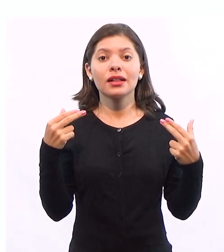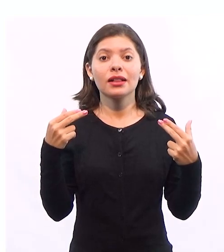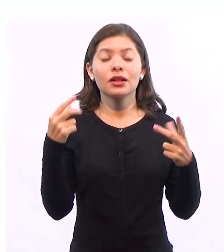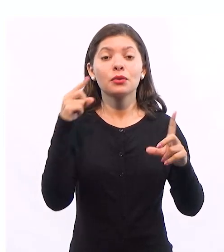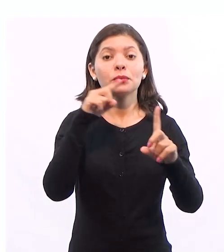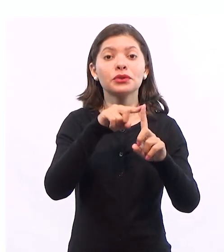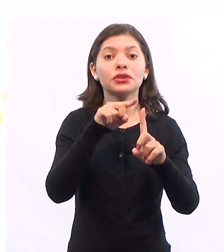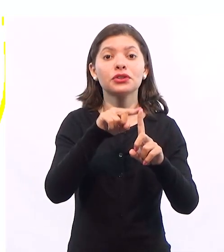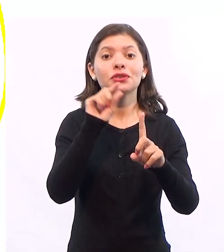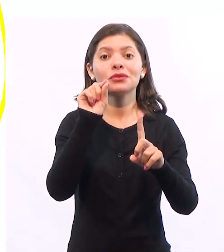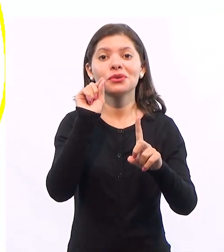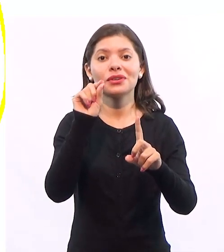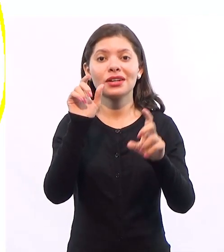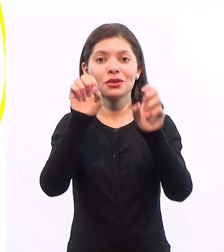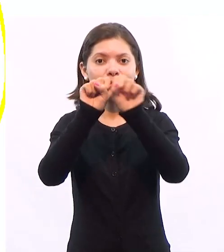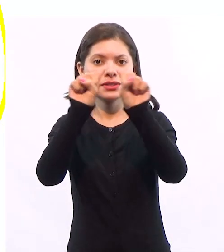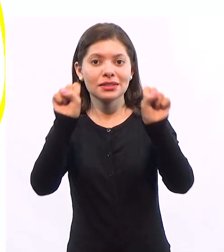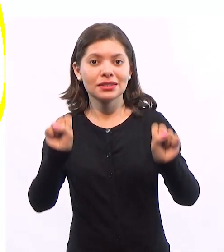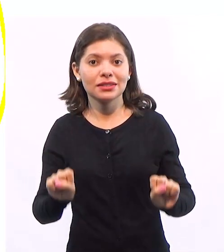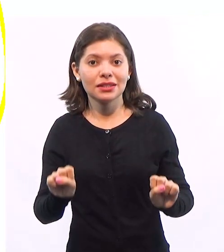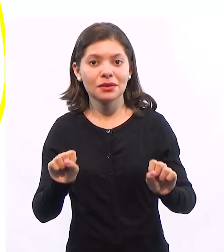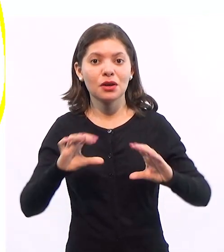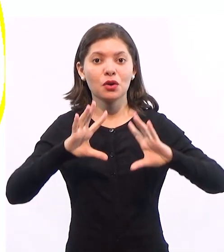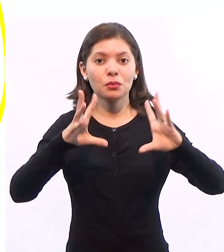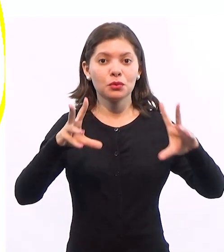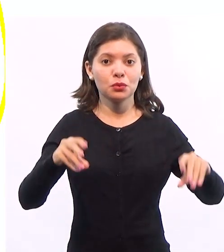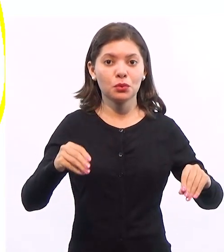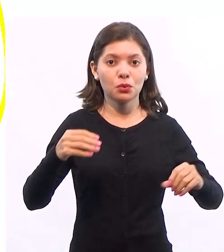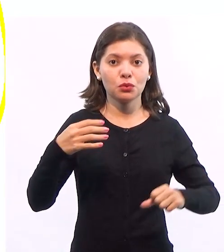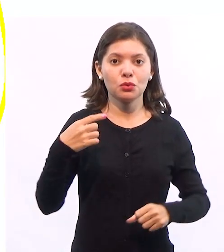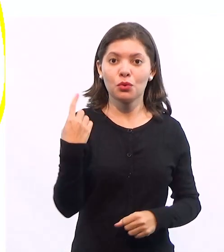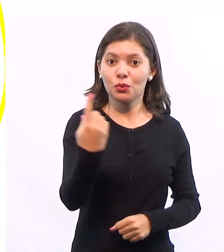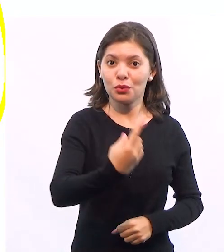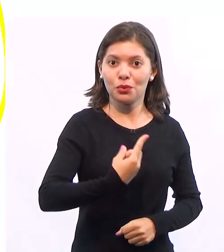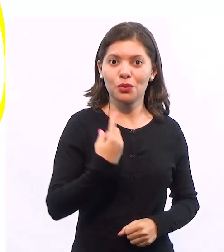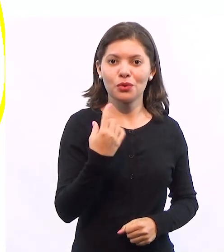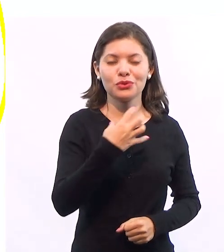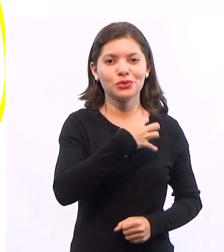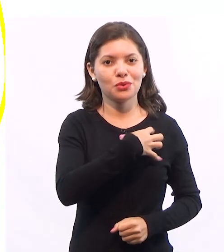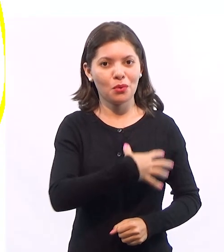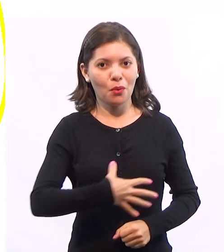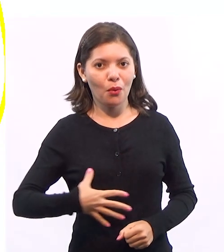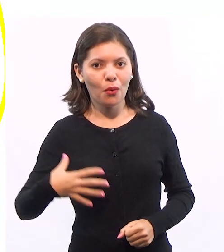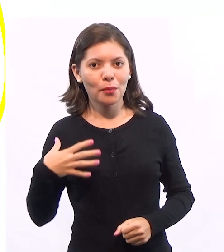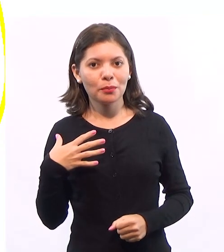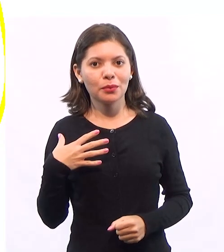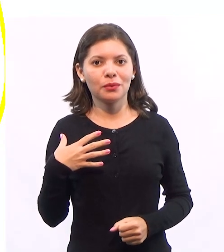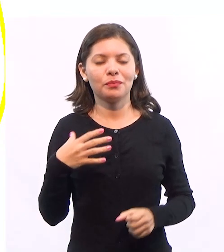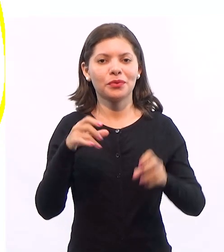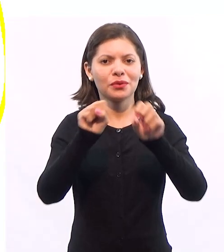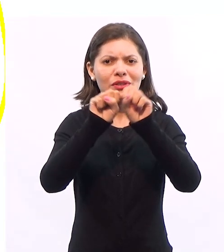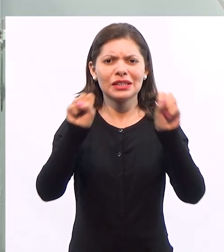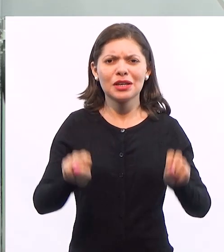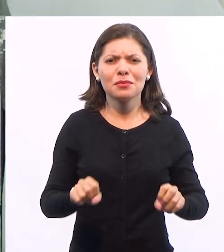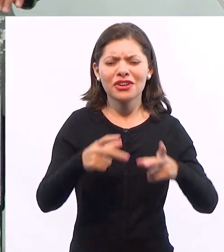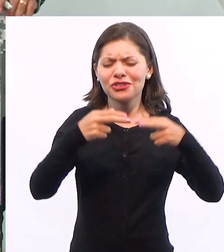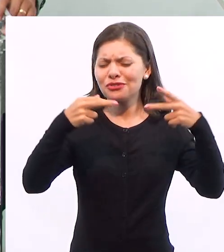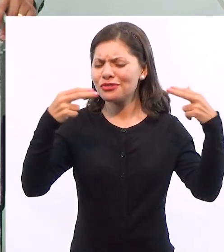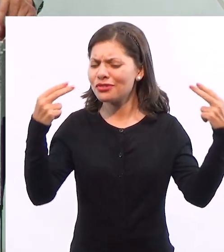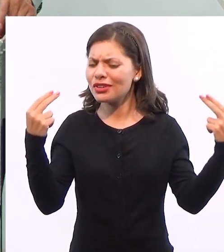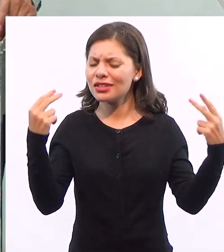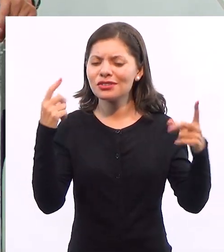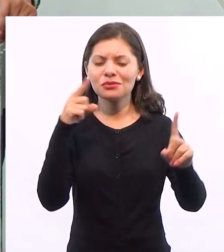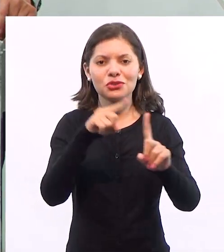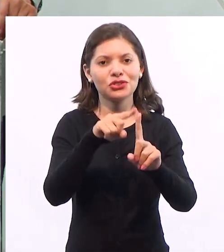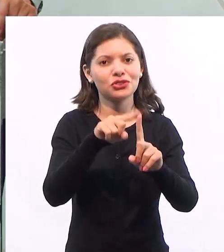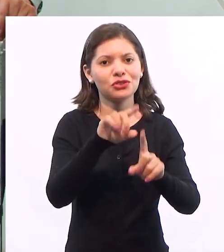de quê? De um sistema como um todo. O nosso corpo humano, ele é um sistema que tem várias